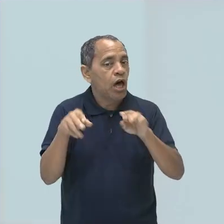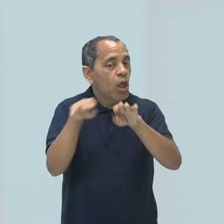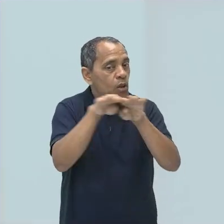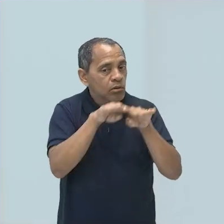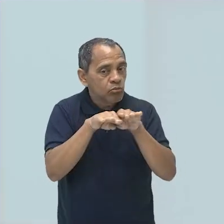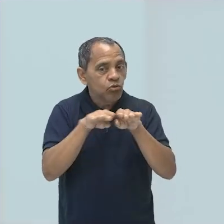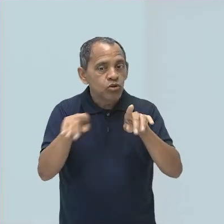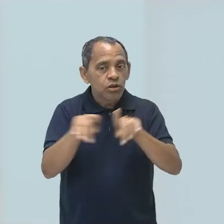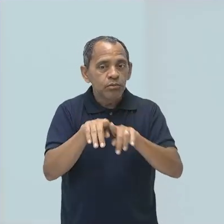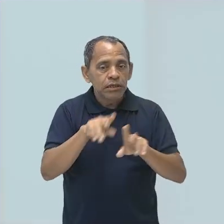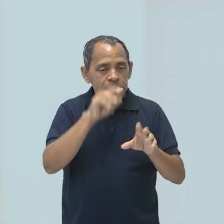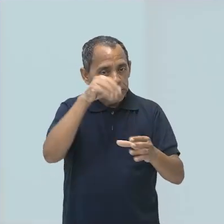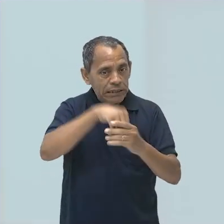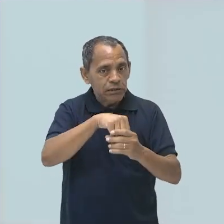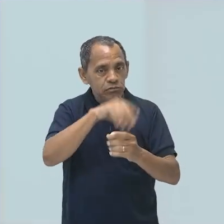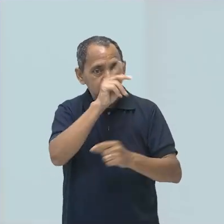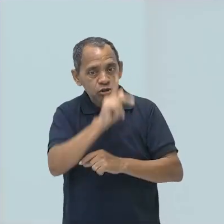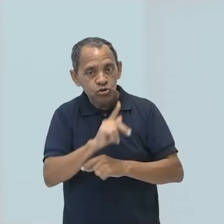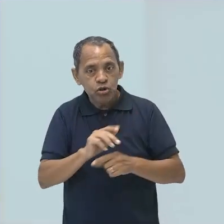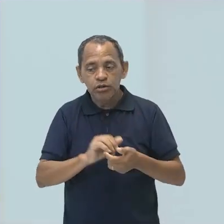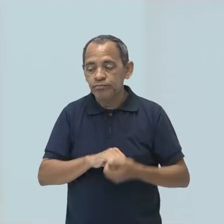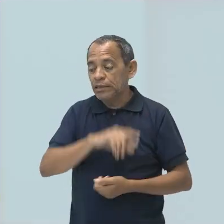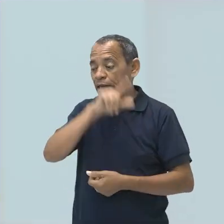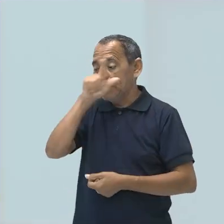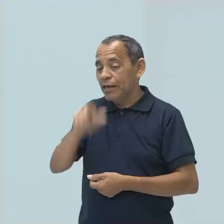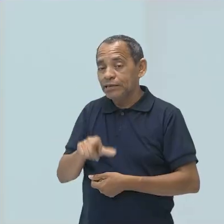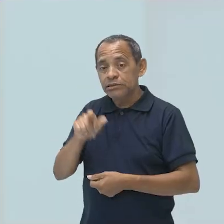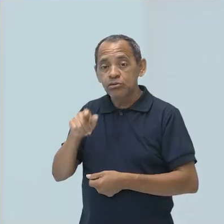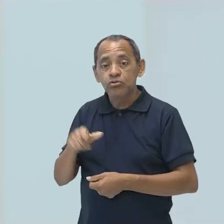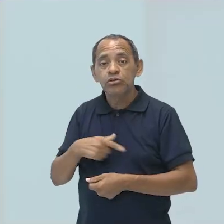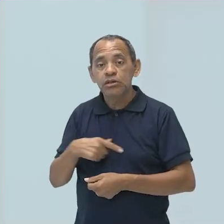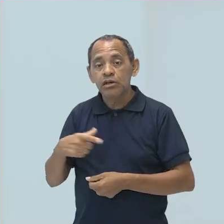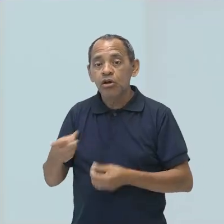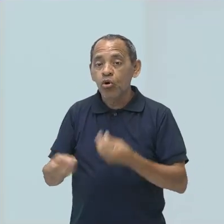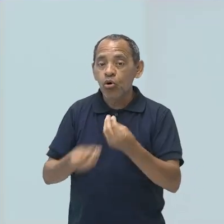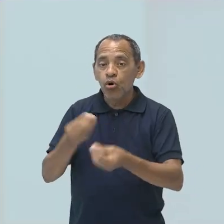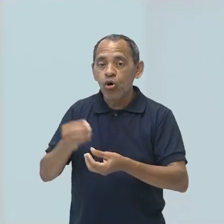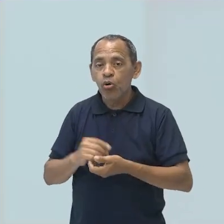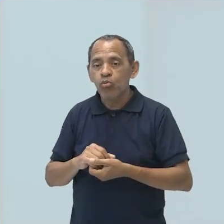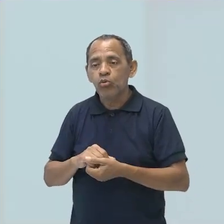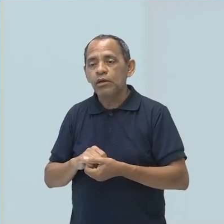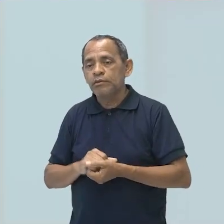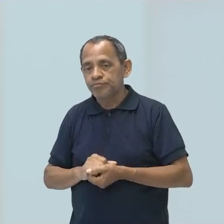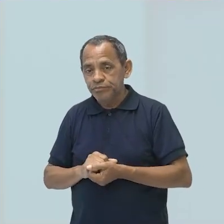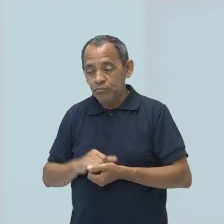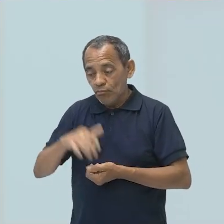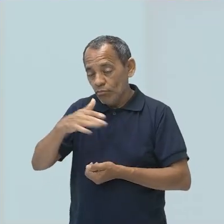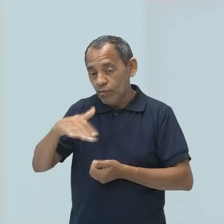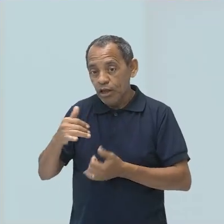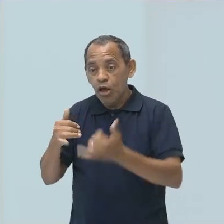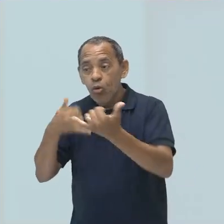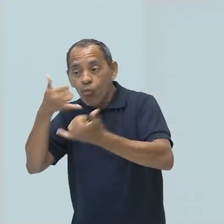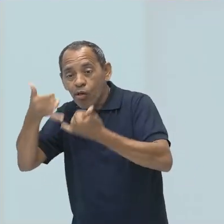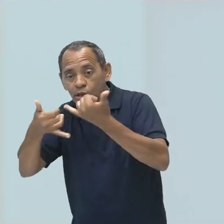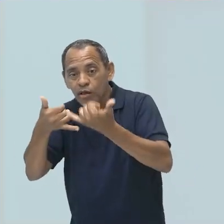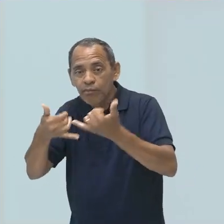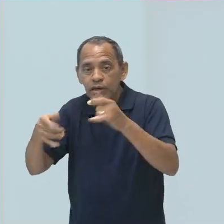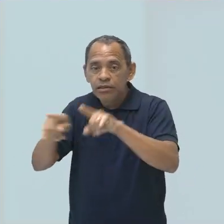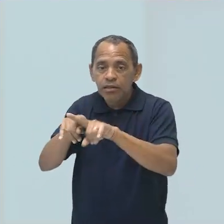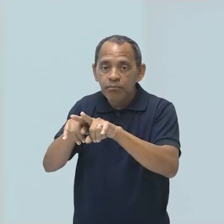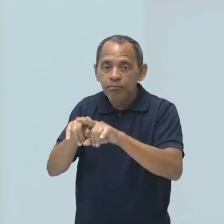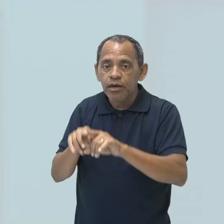historiografia. E já a segunda já vai caminhar aí para o campo do entretenimento, da questão